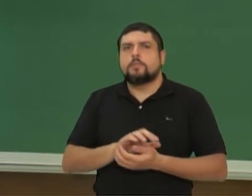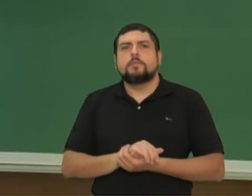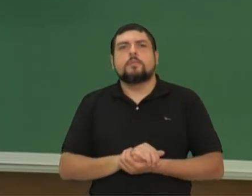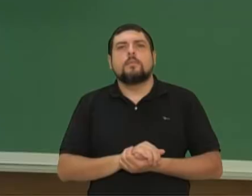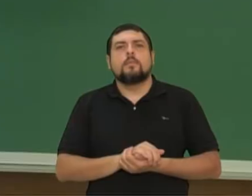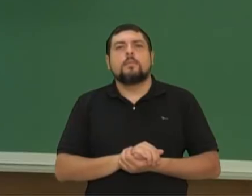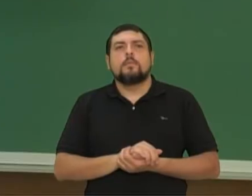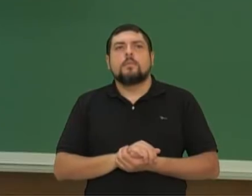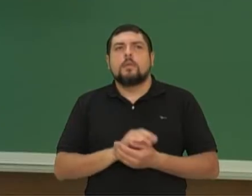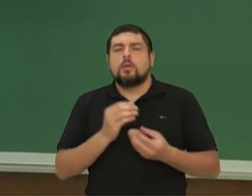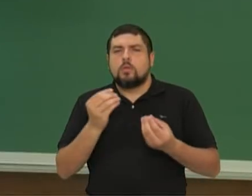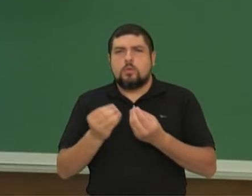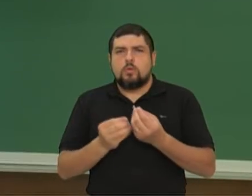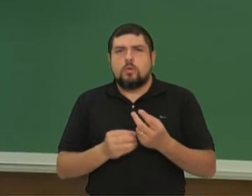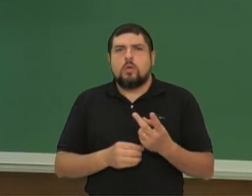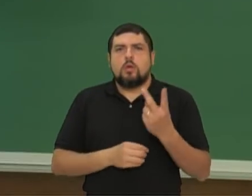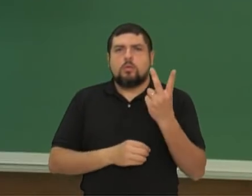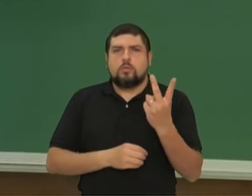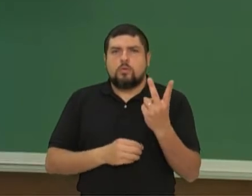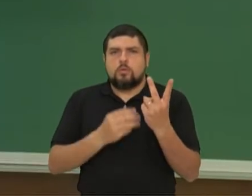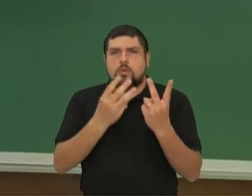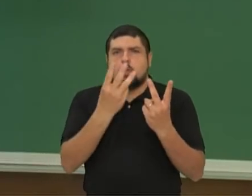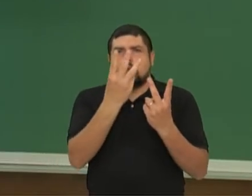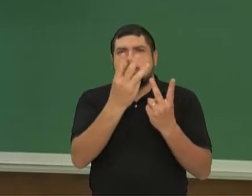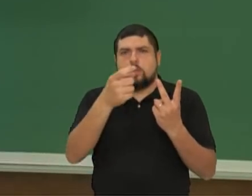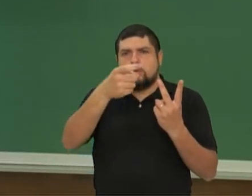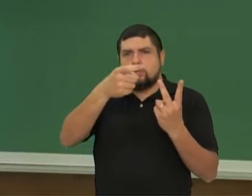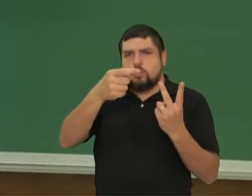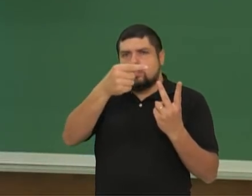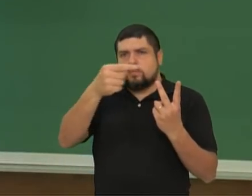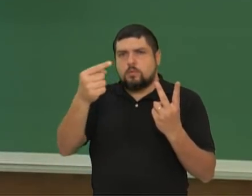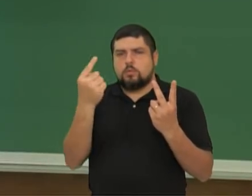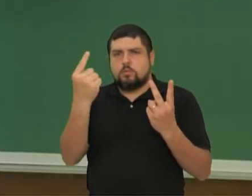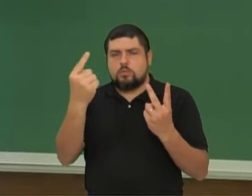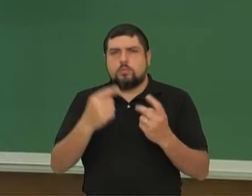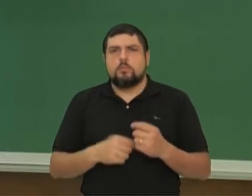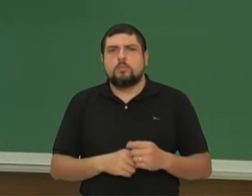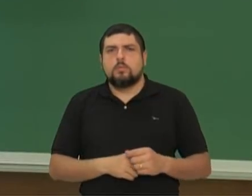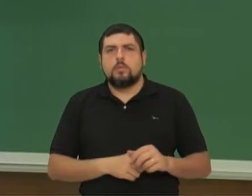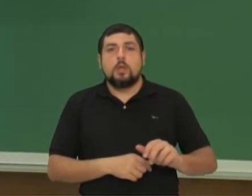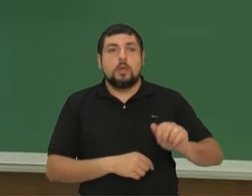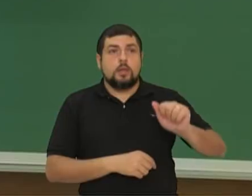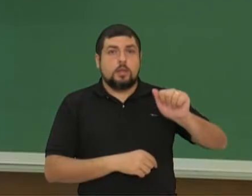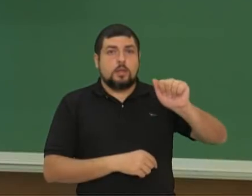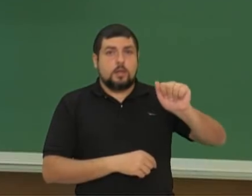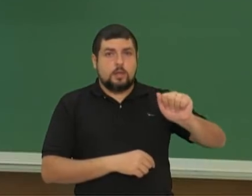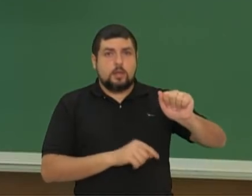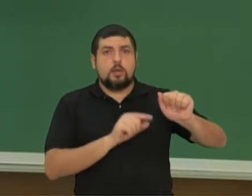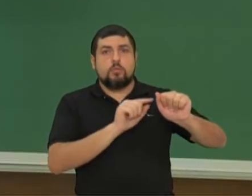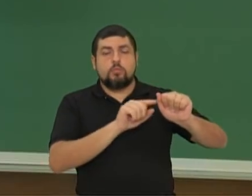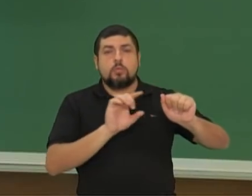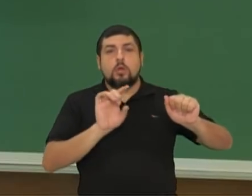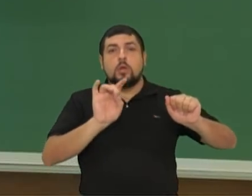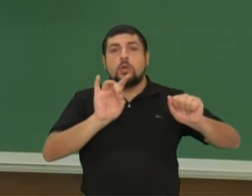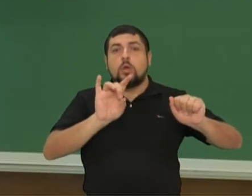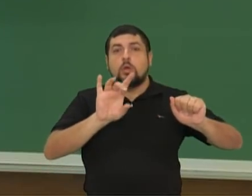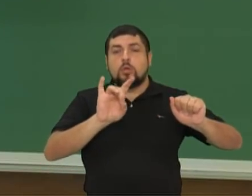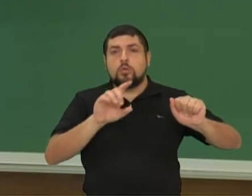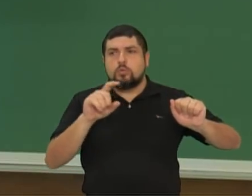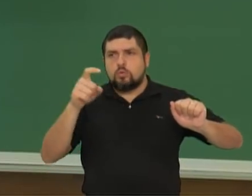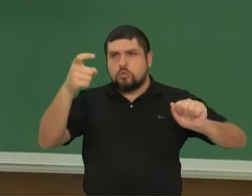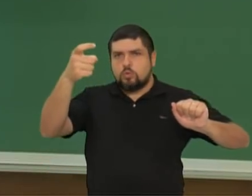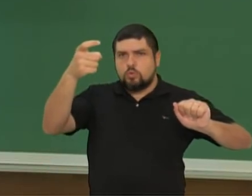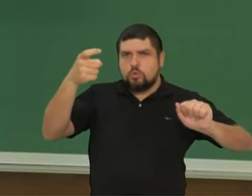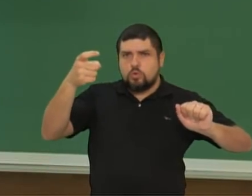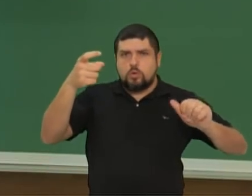função dada é 2 elevado a 3x menos 1, e no item A você vai apenas substituir a